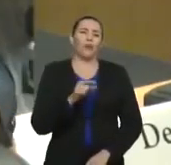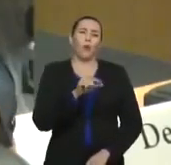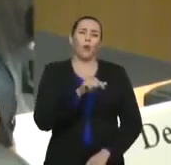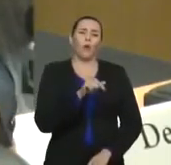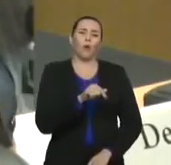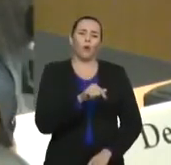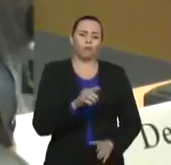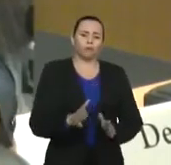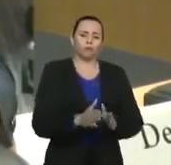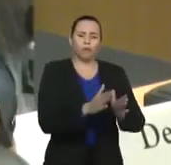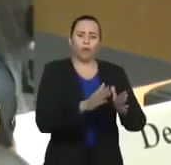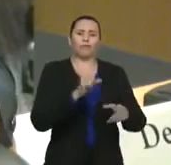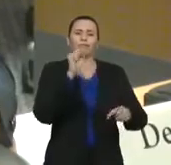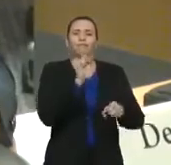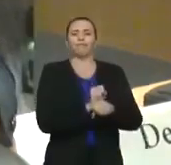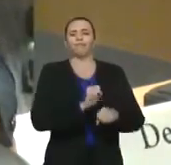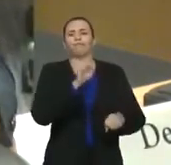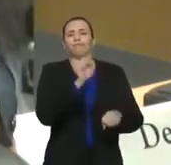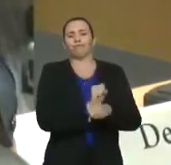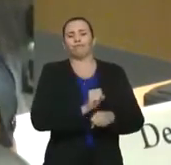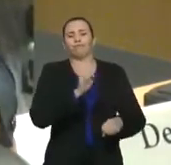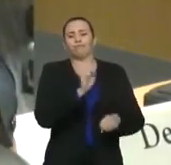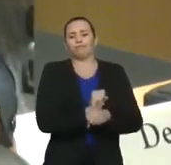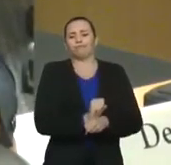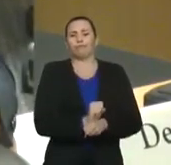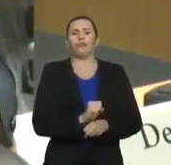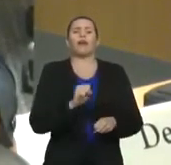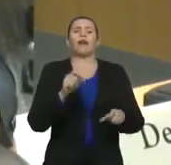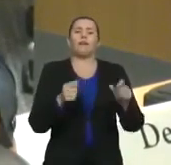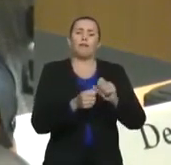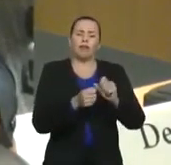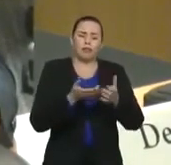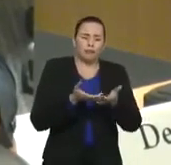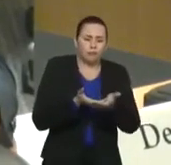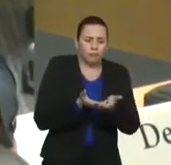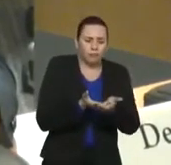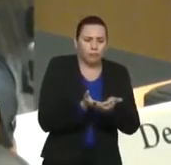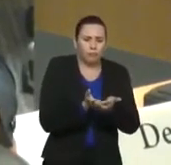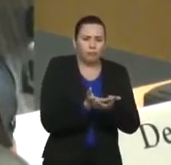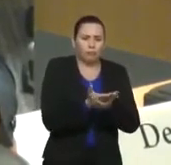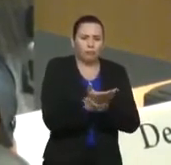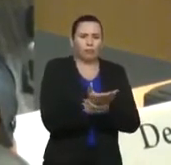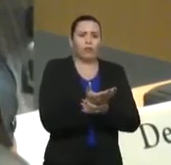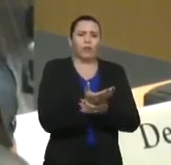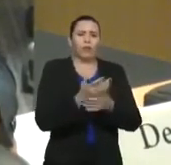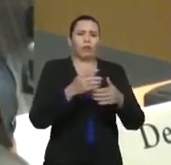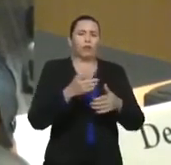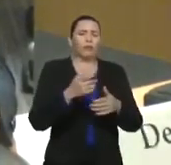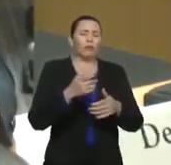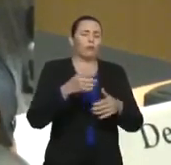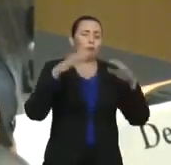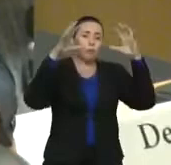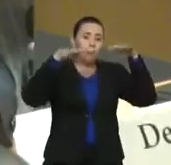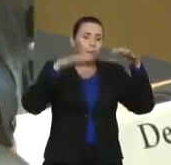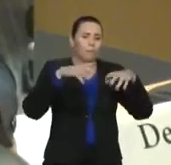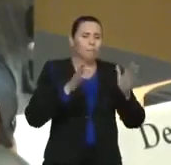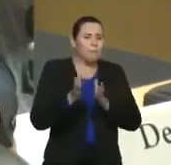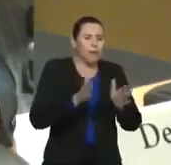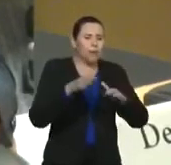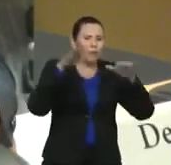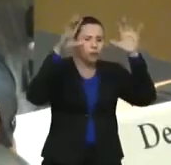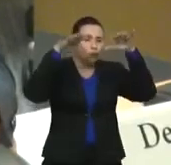é a pendência? Que foram feitos recapeamento o inverno passado e que não aguentaram